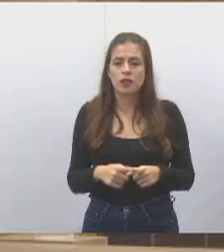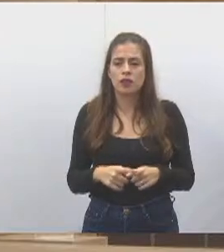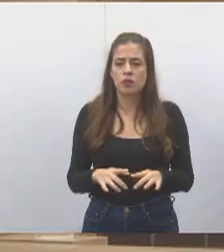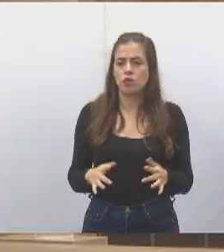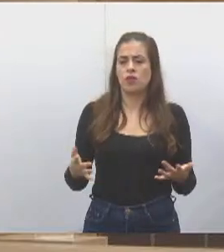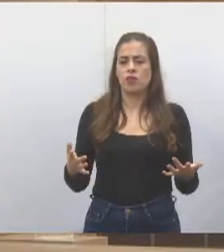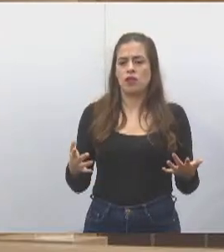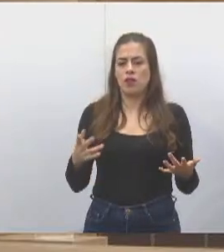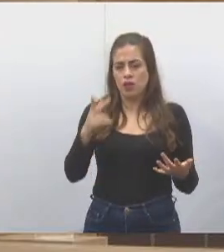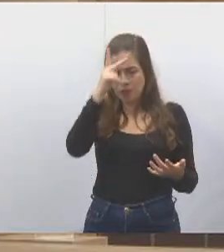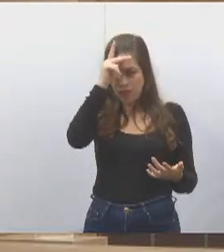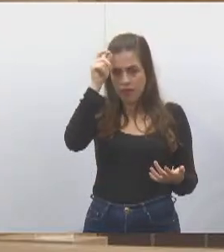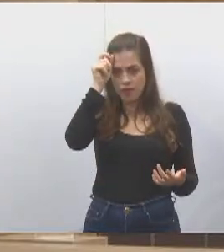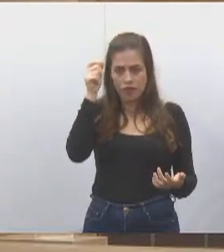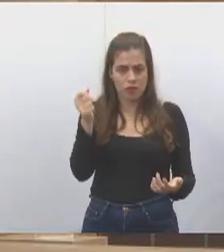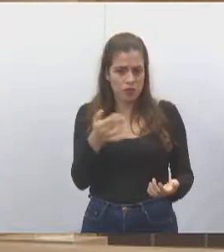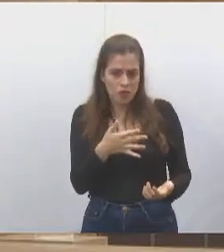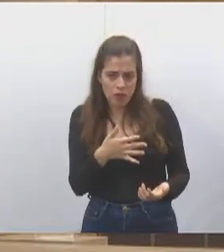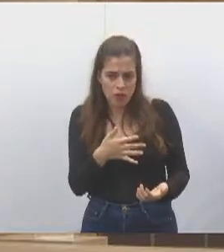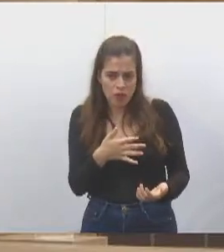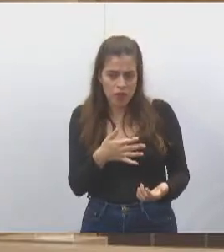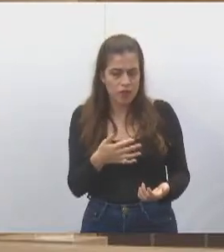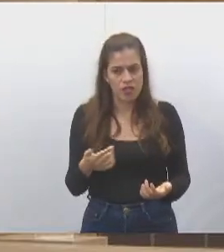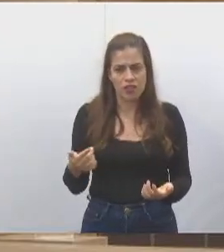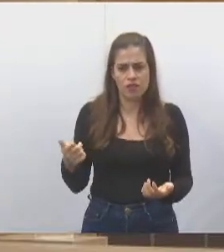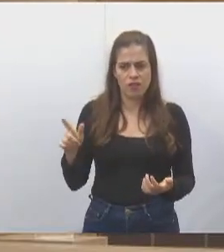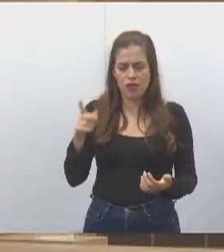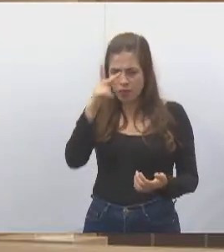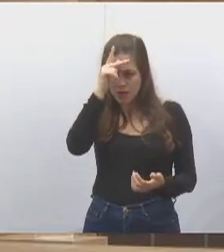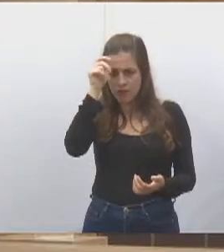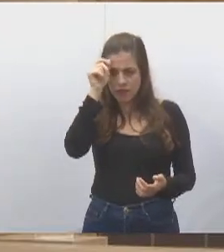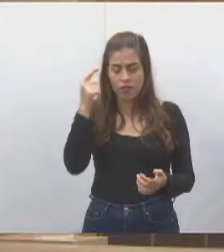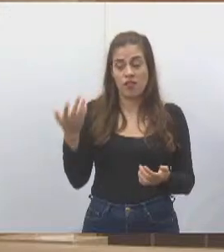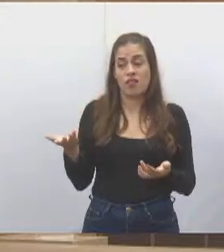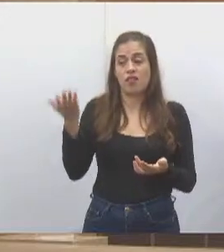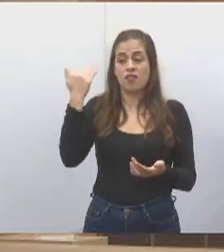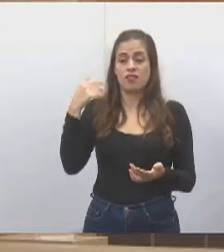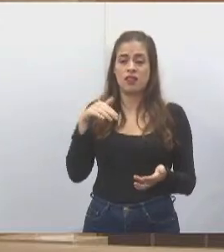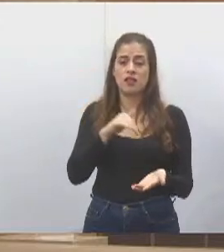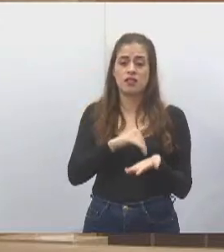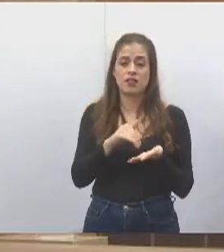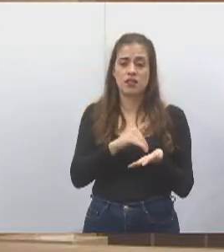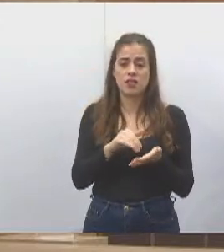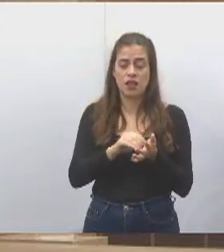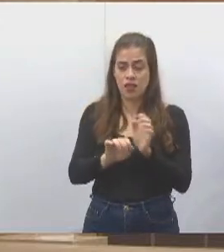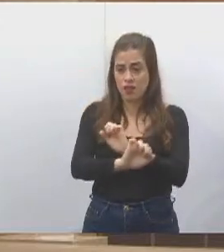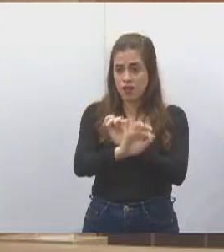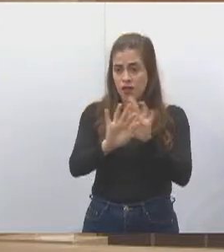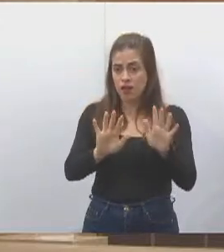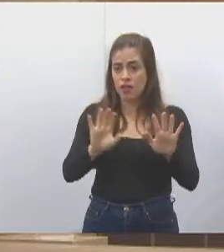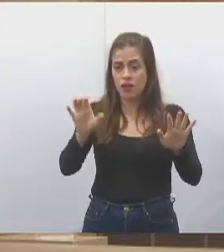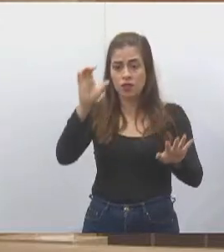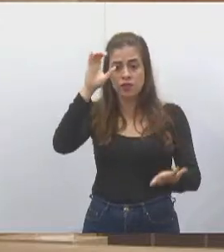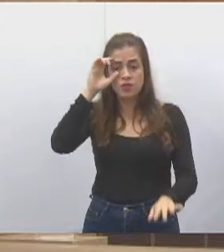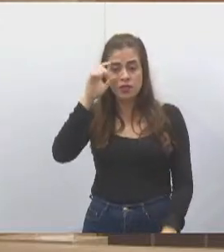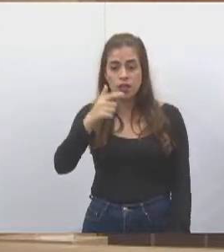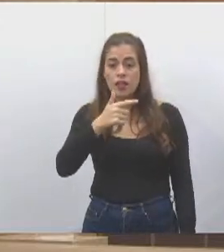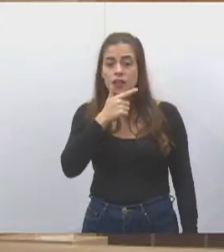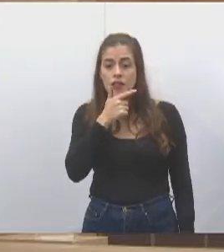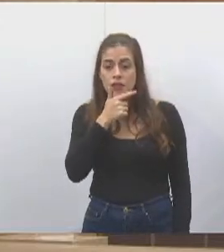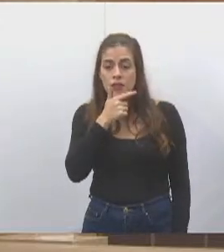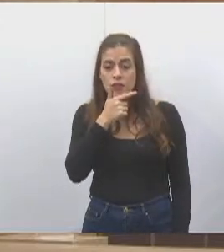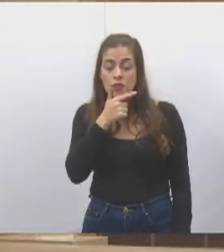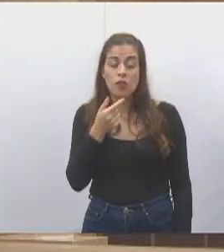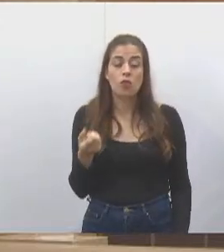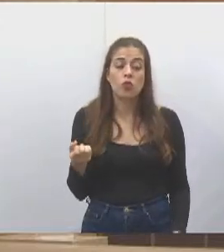É um prefeito novo, se isso não é... Ele não era prefeito, ele era secretário, então vamos deixar bem claro isso. O Celso vai compor seu novo secretariado